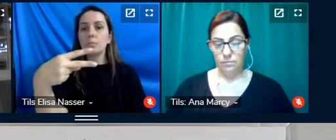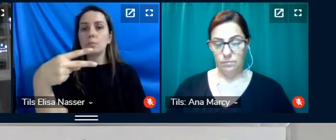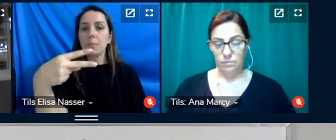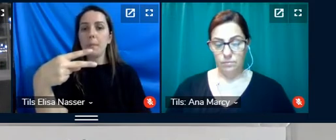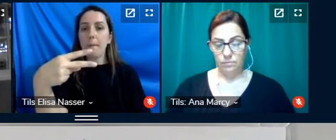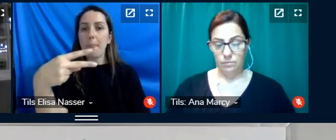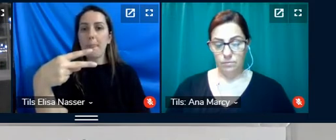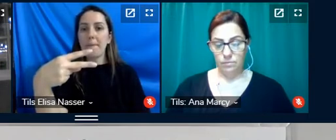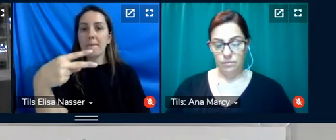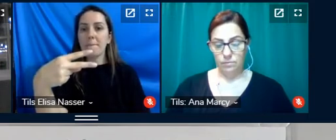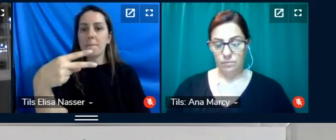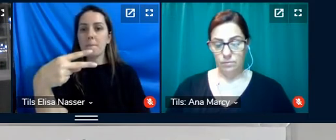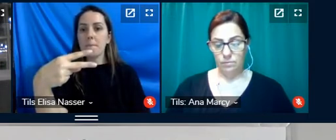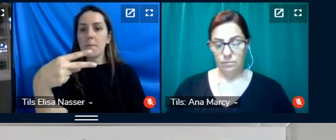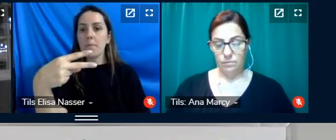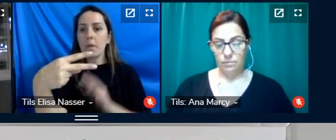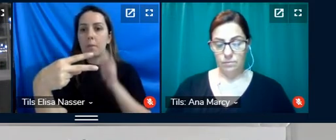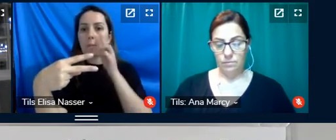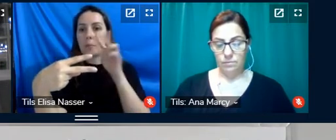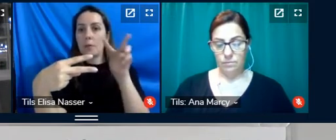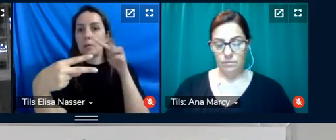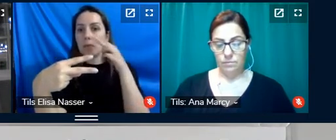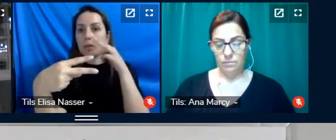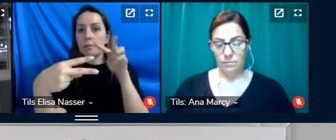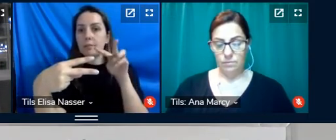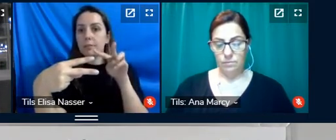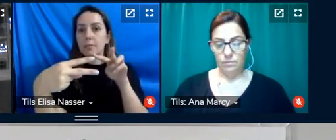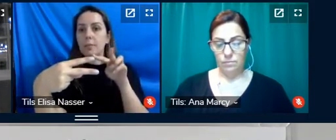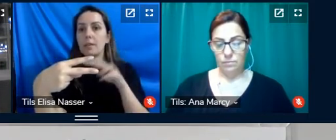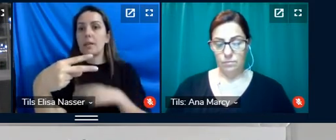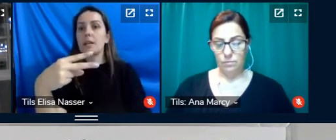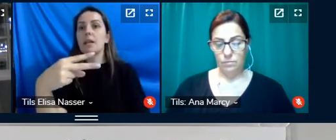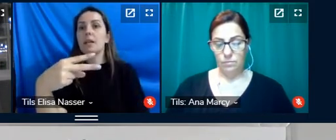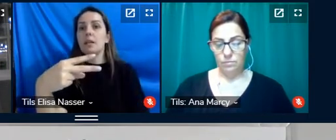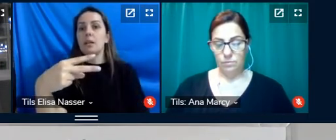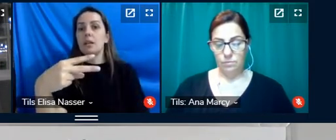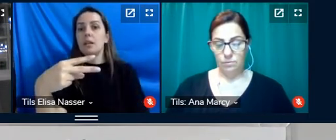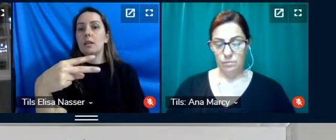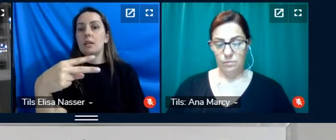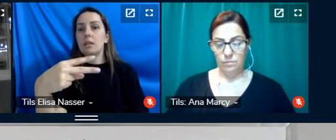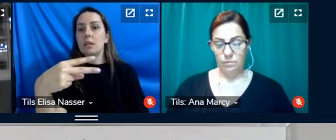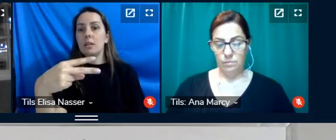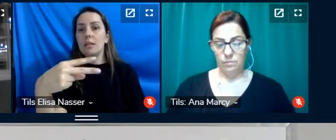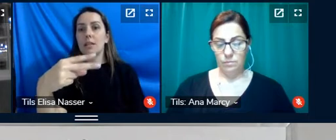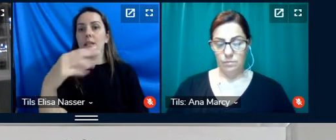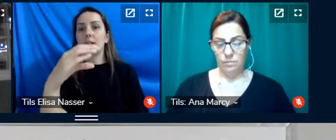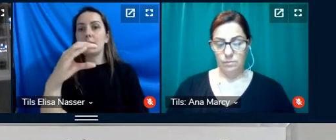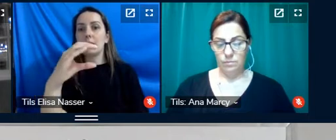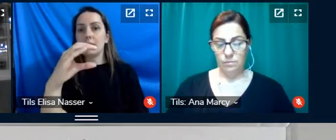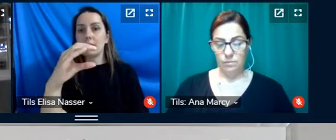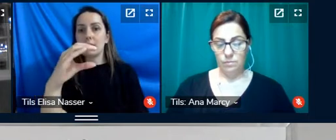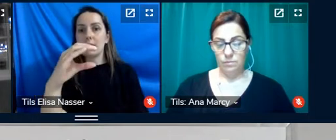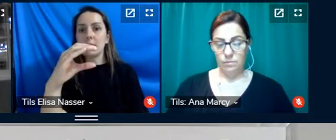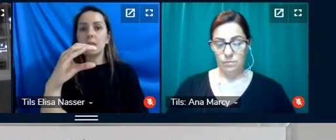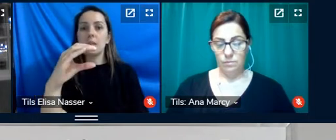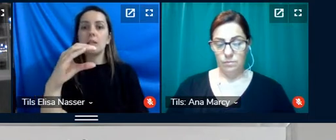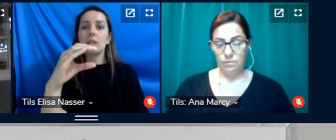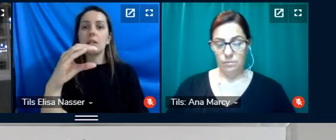né? Ó, dá para ver aqui, ó, cateto adjacente. Cosseno de alfa é igual ao